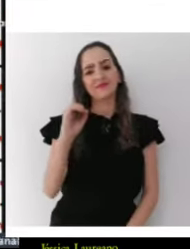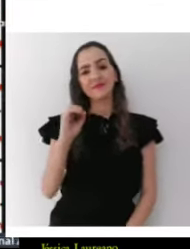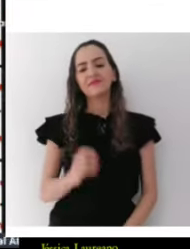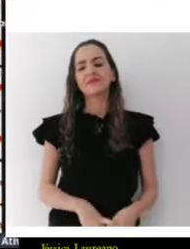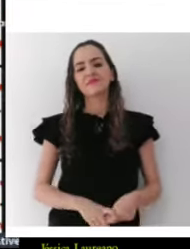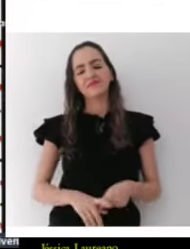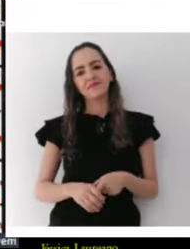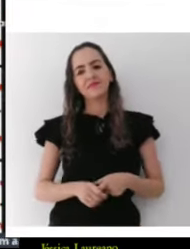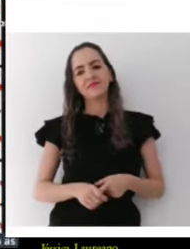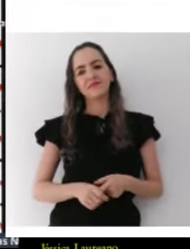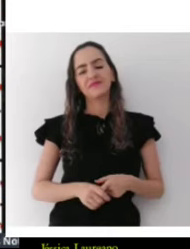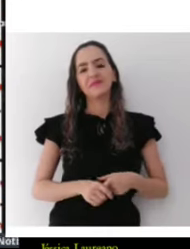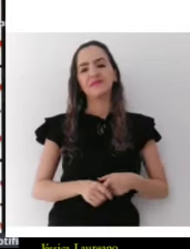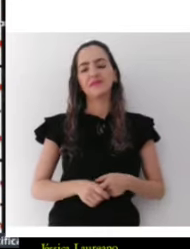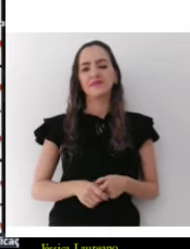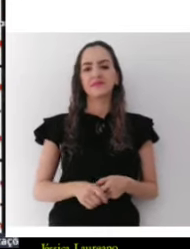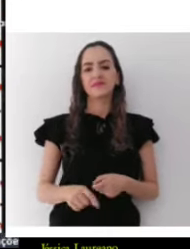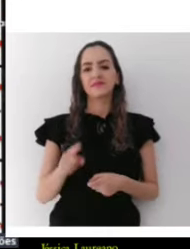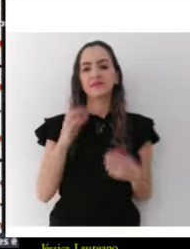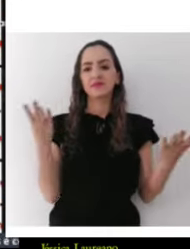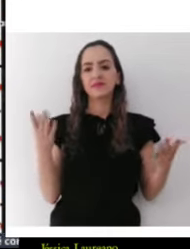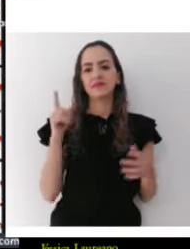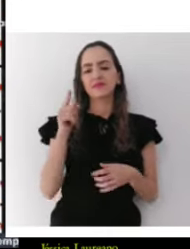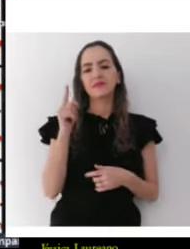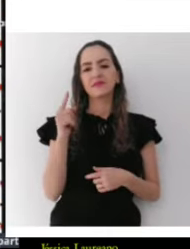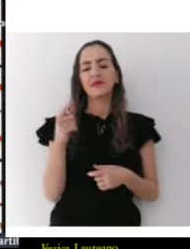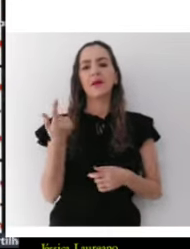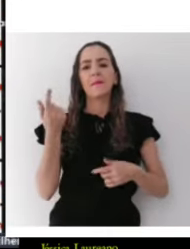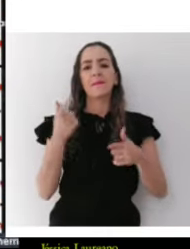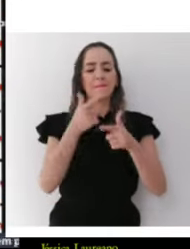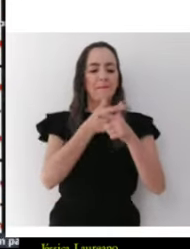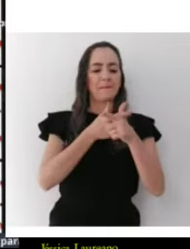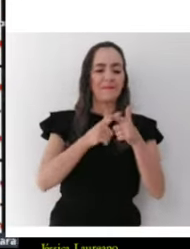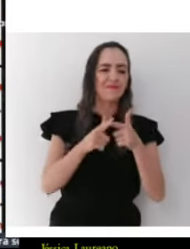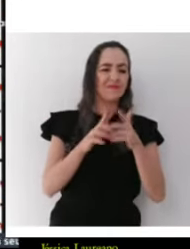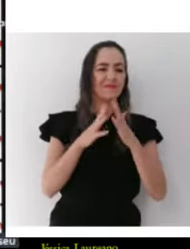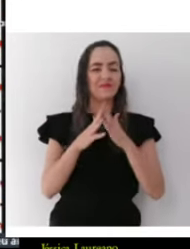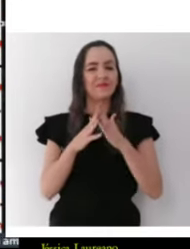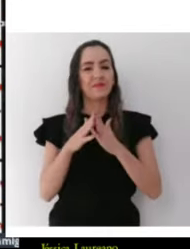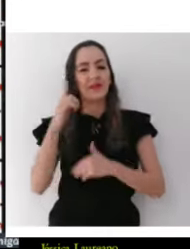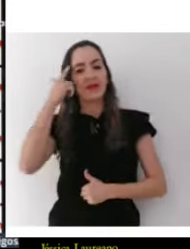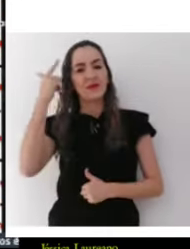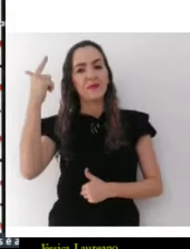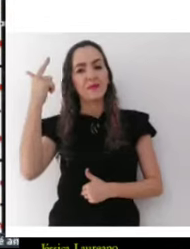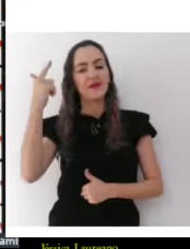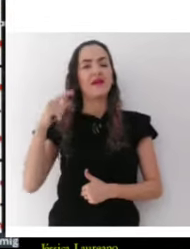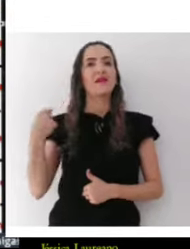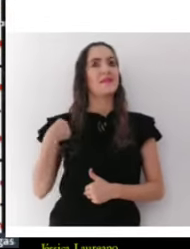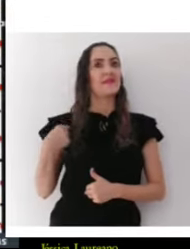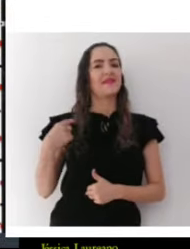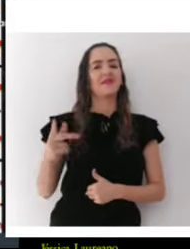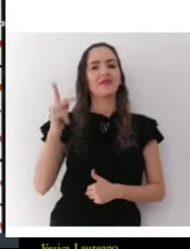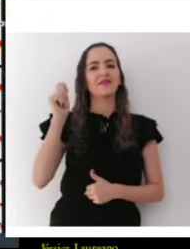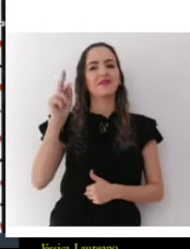sucessivas, tá bom? Então, se você se bate com conta de divisão, só lembrar de mim e lembrar assim,